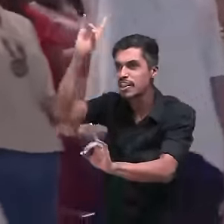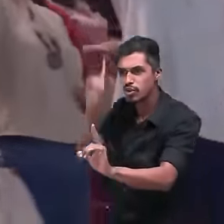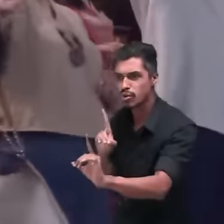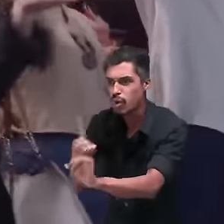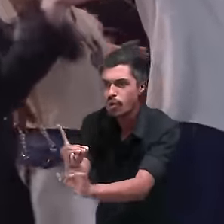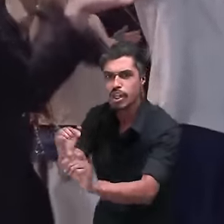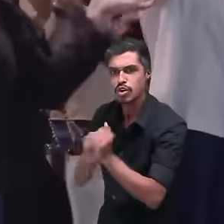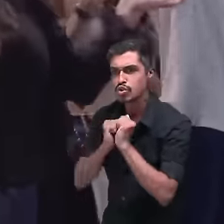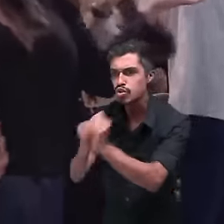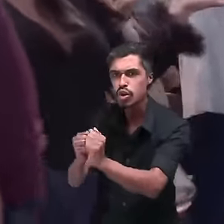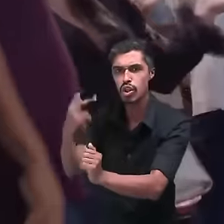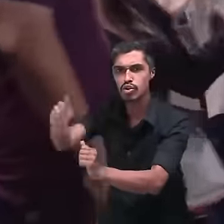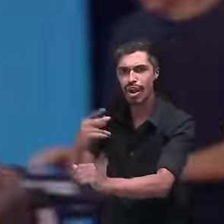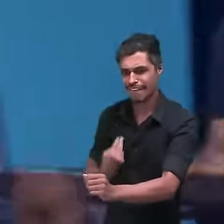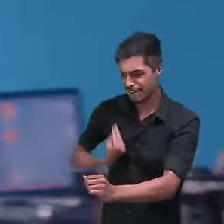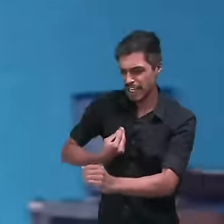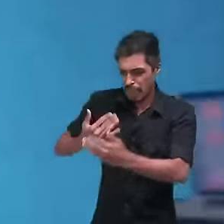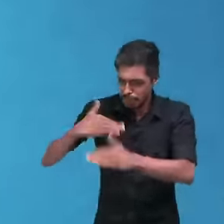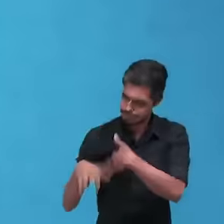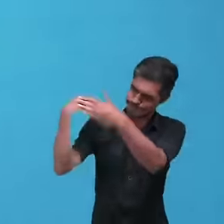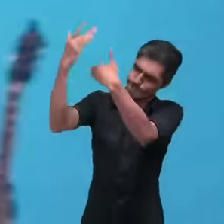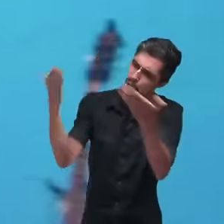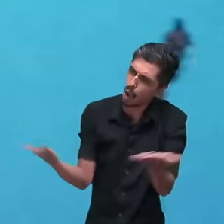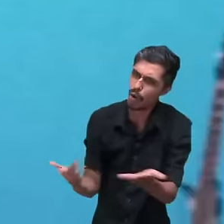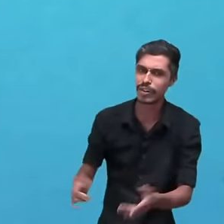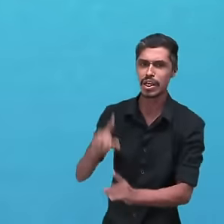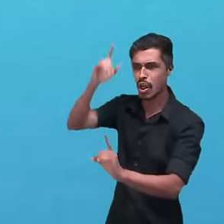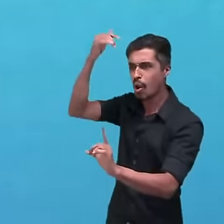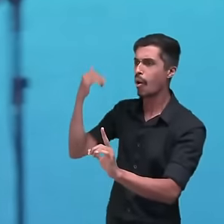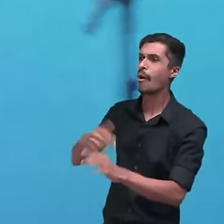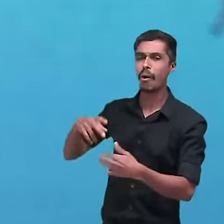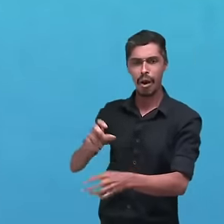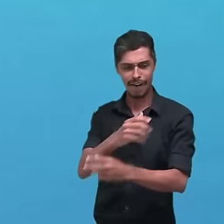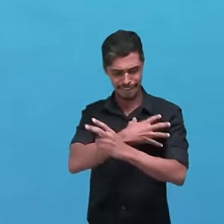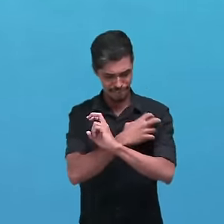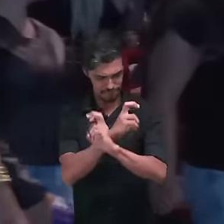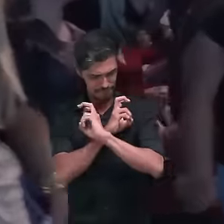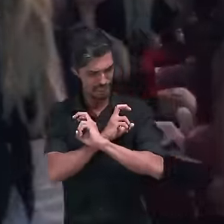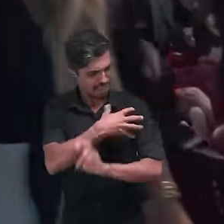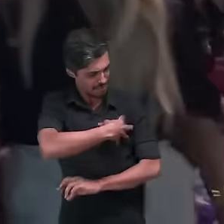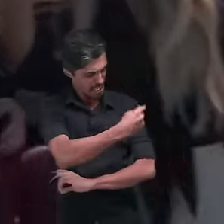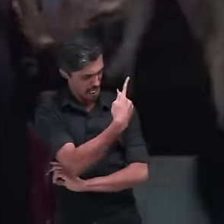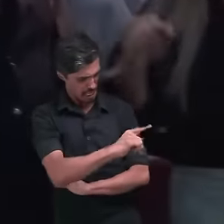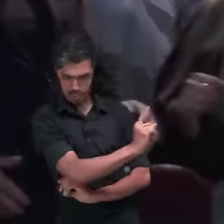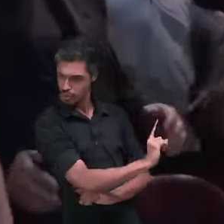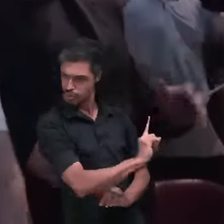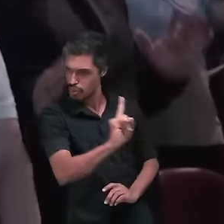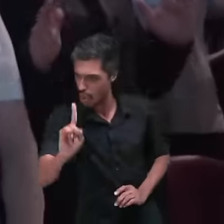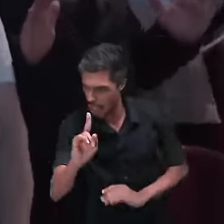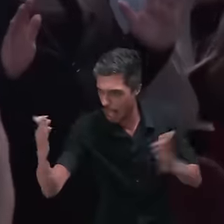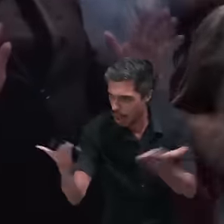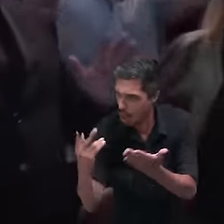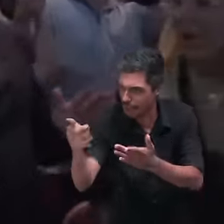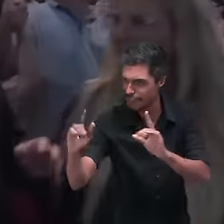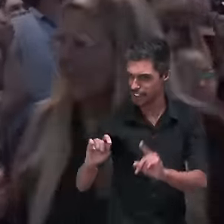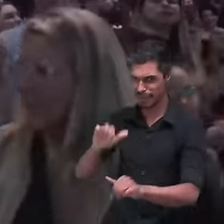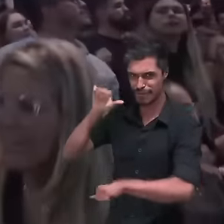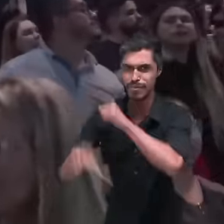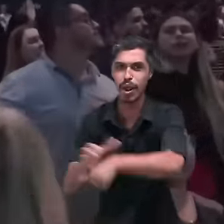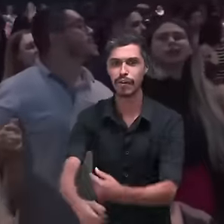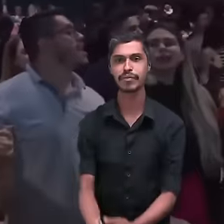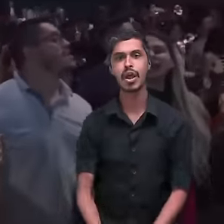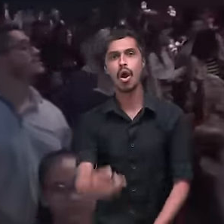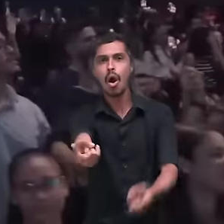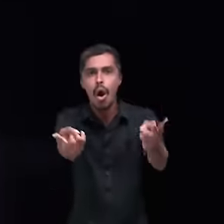vai colocar uma filha de Faraó. Deus vai colocar uma filha de Faraó. Igreja, sara nossa terra. Olha para mim e se prepara